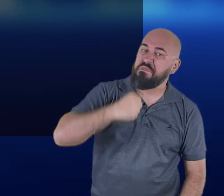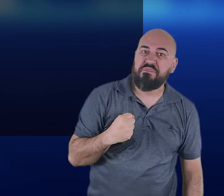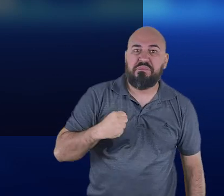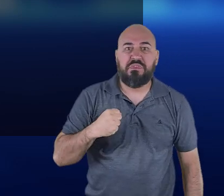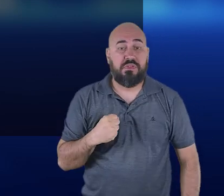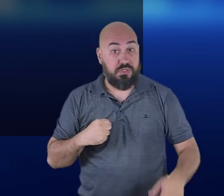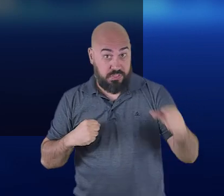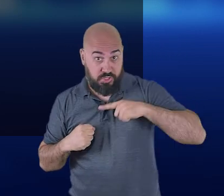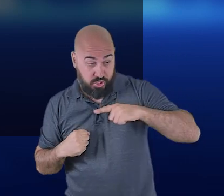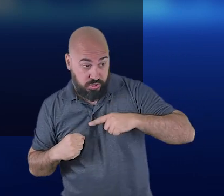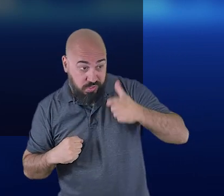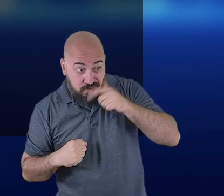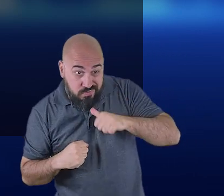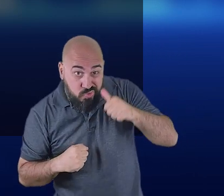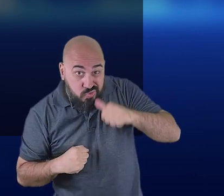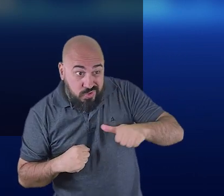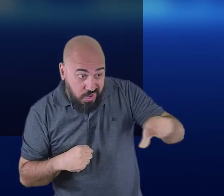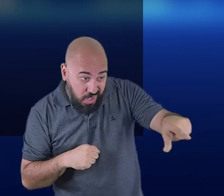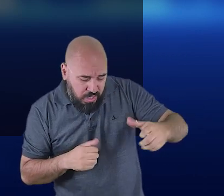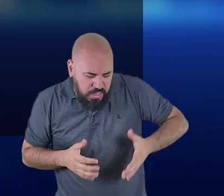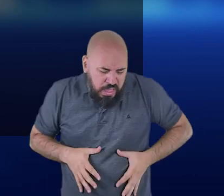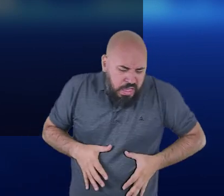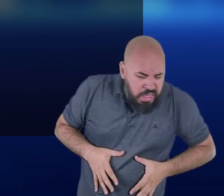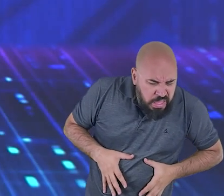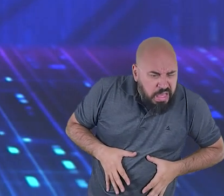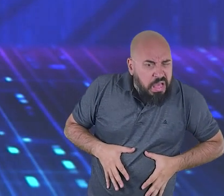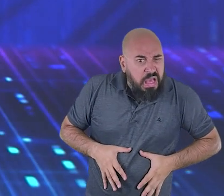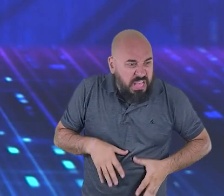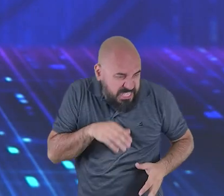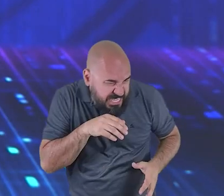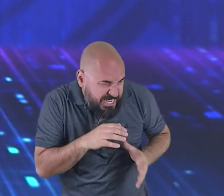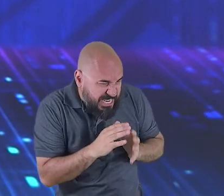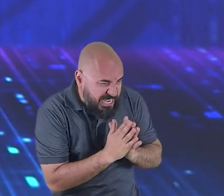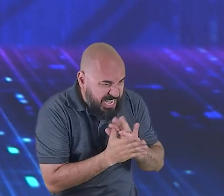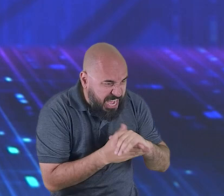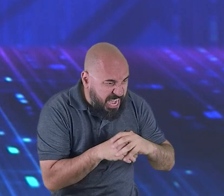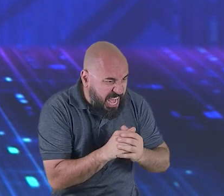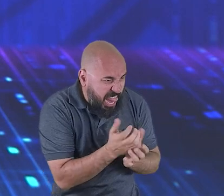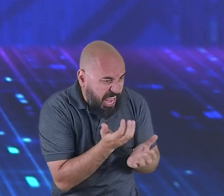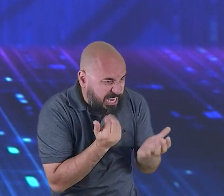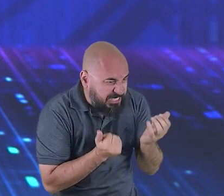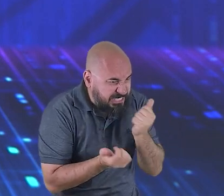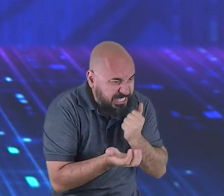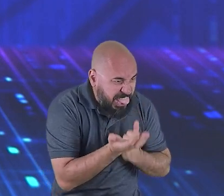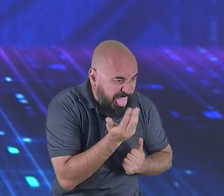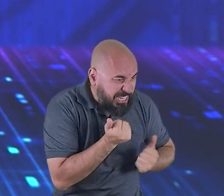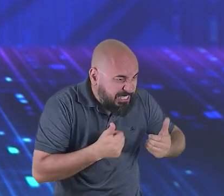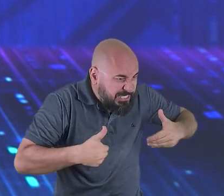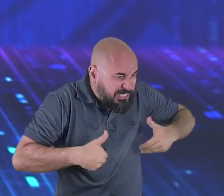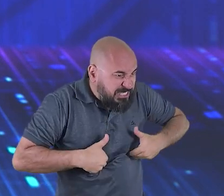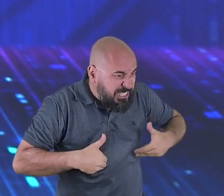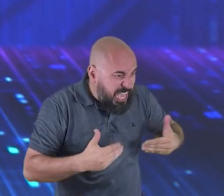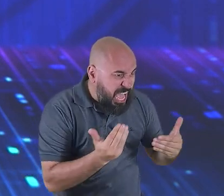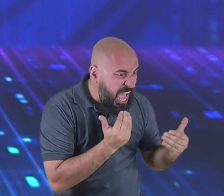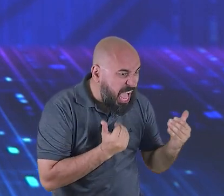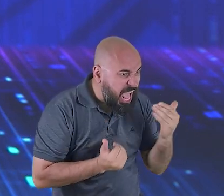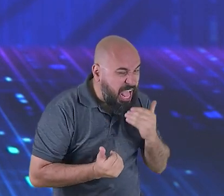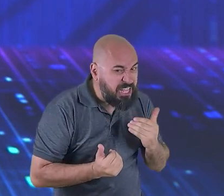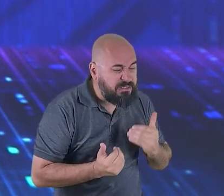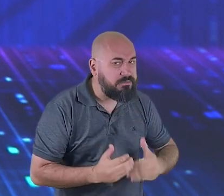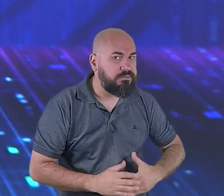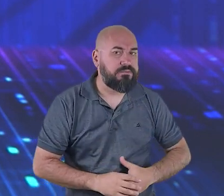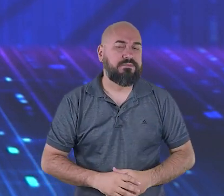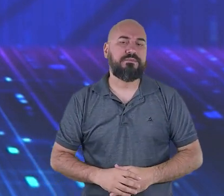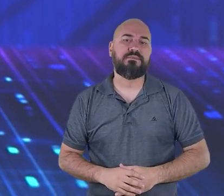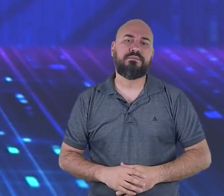de lhe devorar o filho, quando nascesse. Uma pergunta que já escutei algumas vezes é: por que